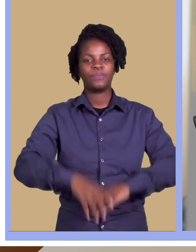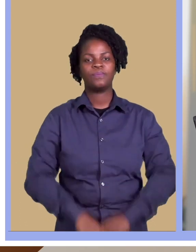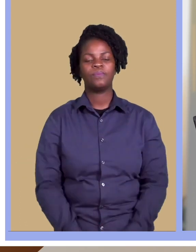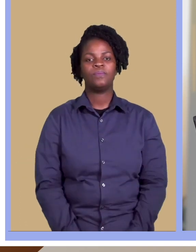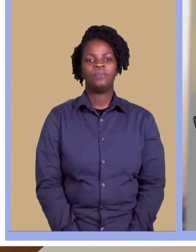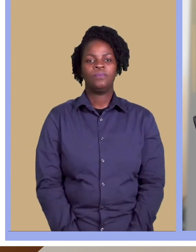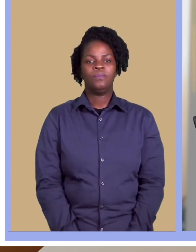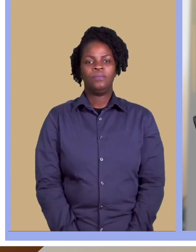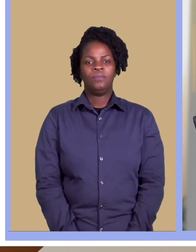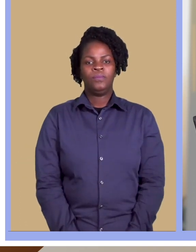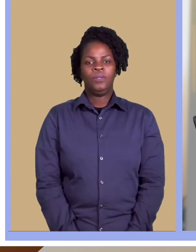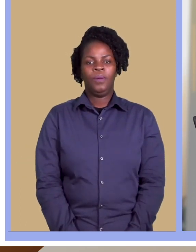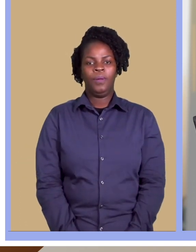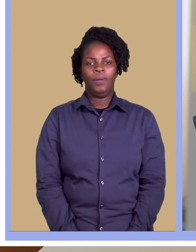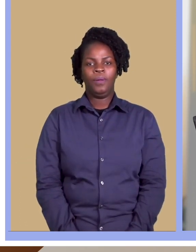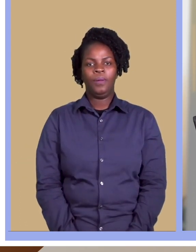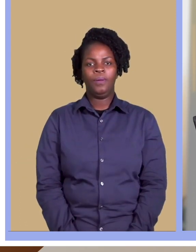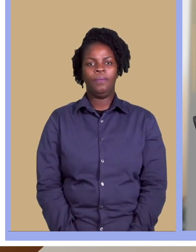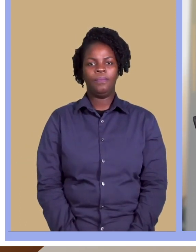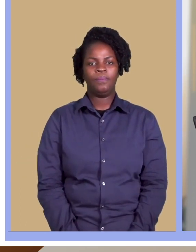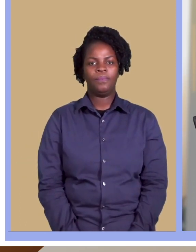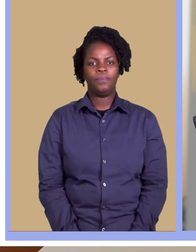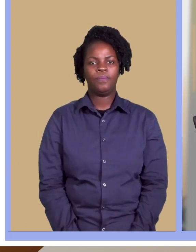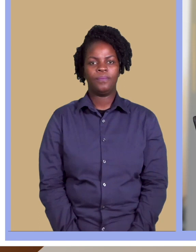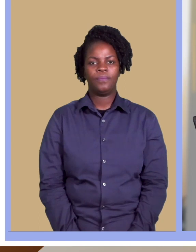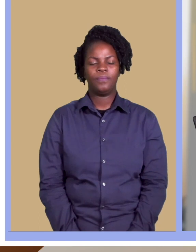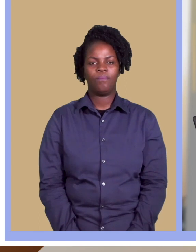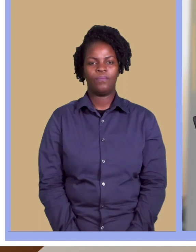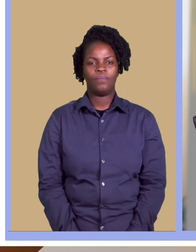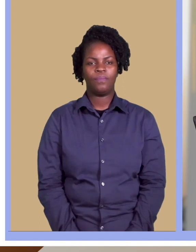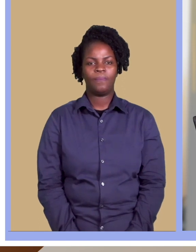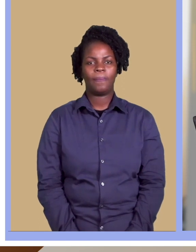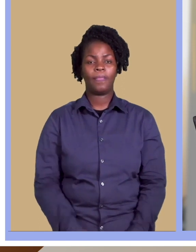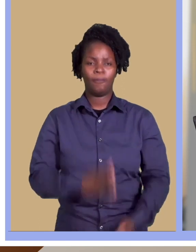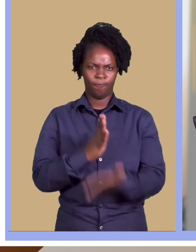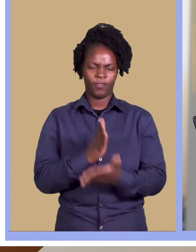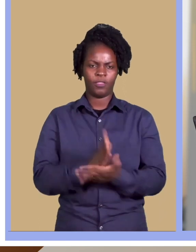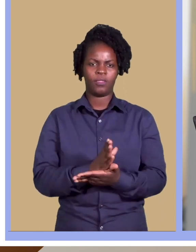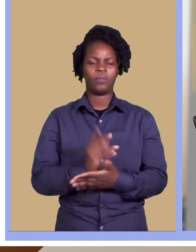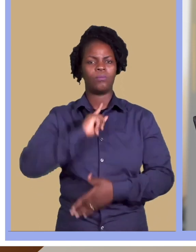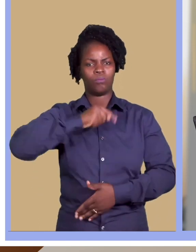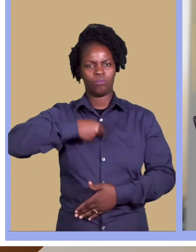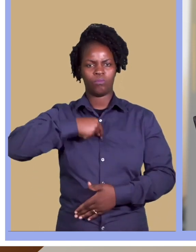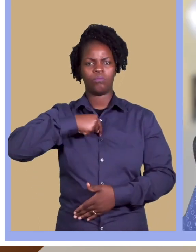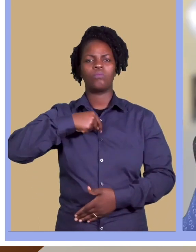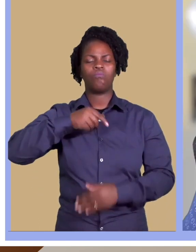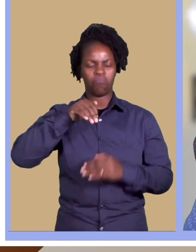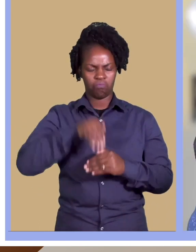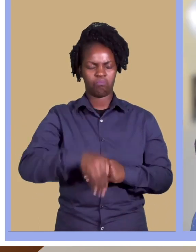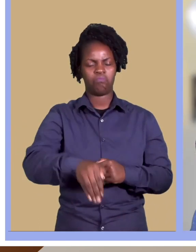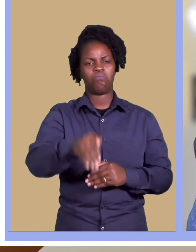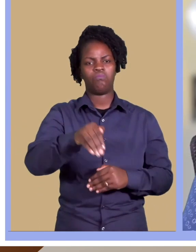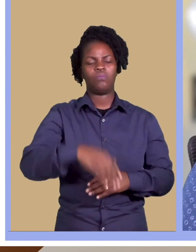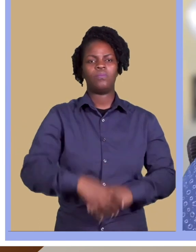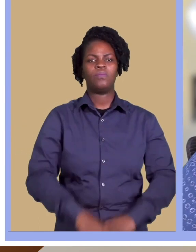que é mesmo um passo que temos que seguir e espero que consigamos chegar lá. Exatamente, muito bem.